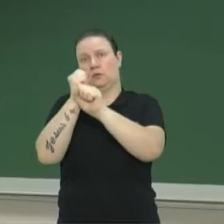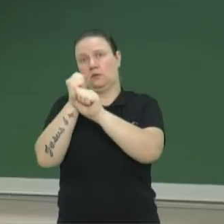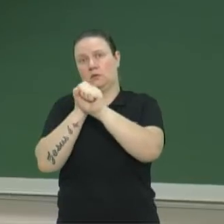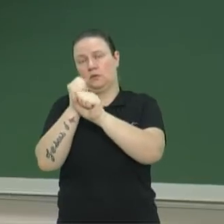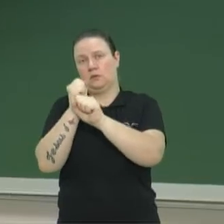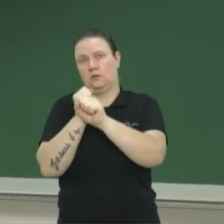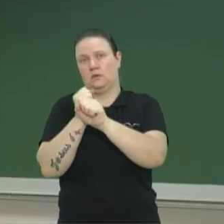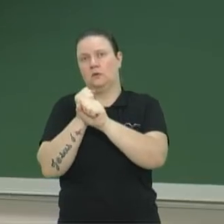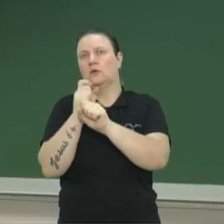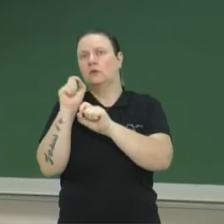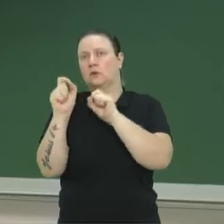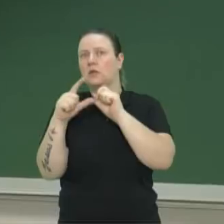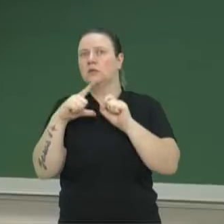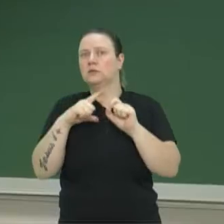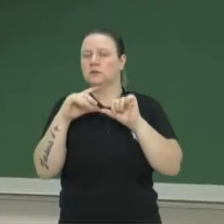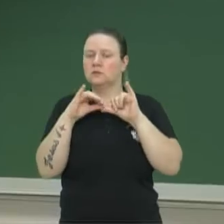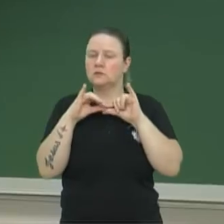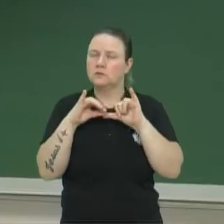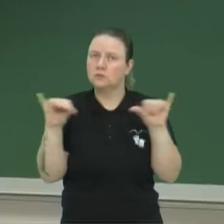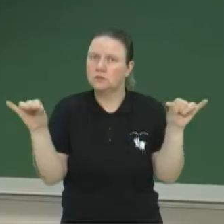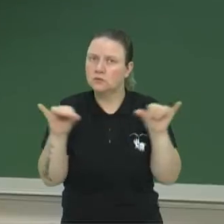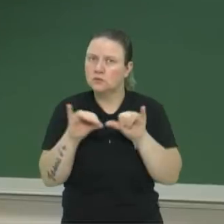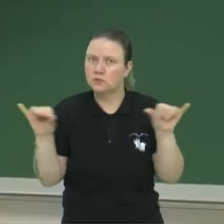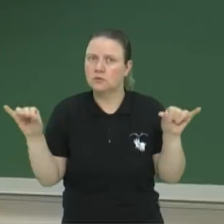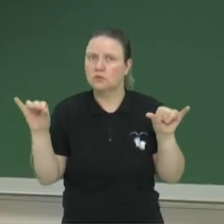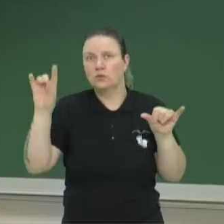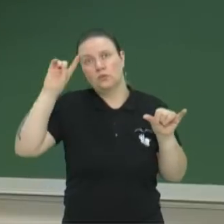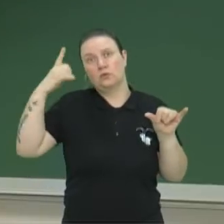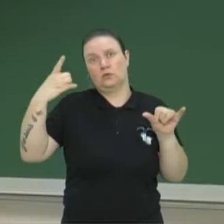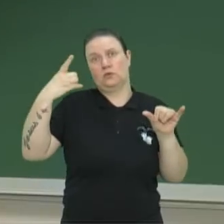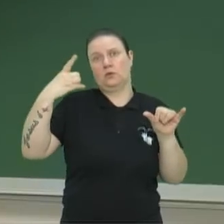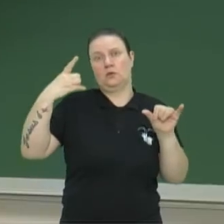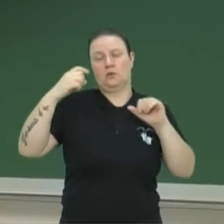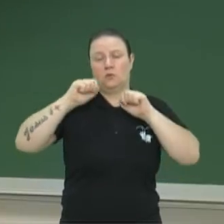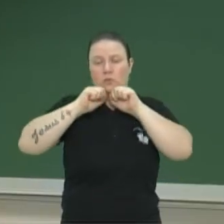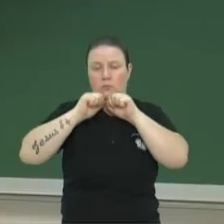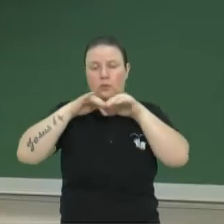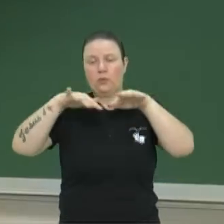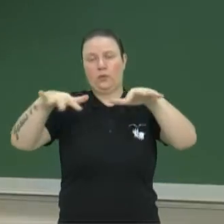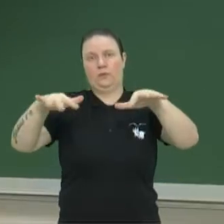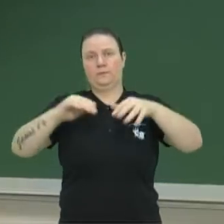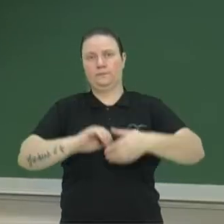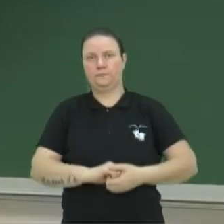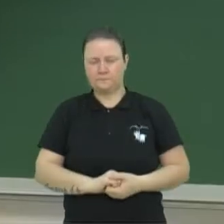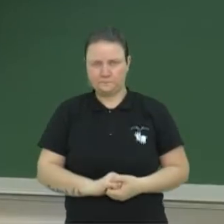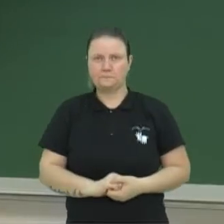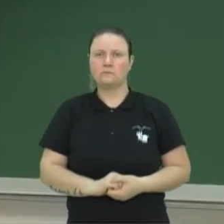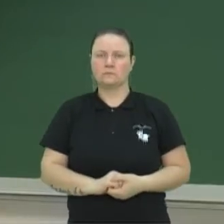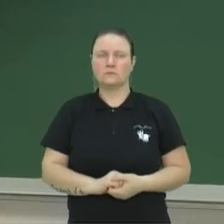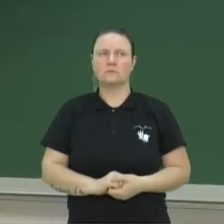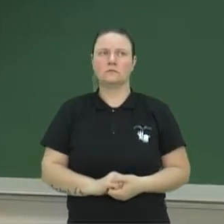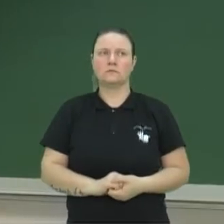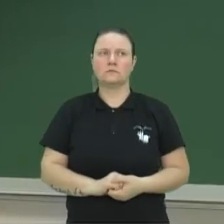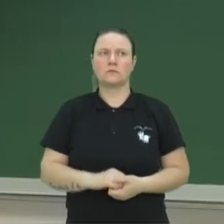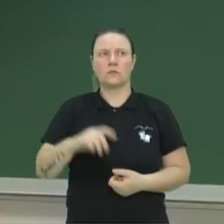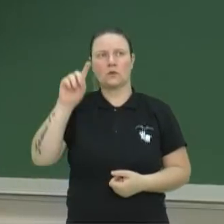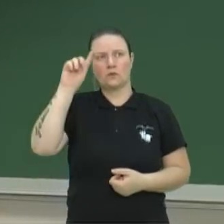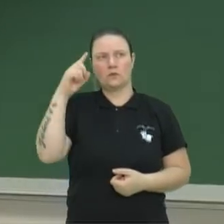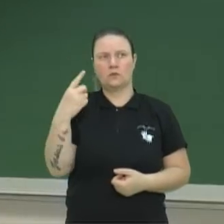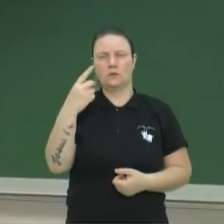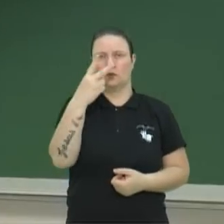gênero datado. Nós temos o dia que ela foi produzida, ela foi elaborada. Então, vejamos aqui, no